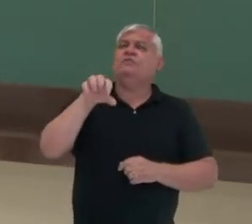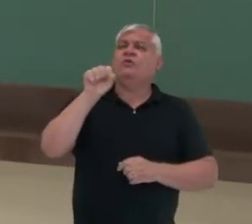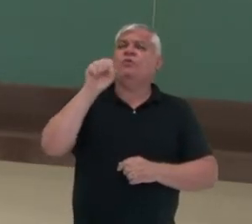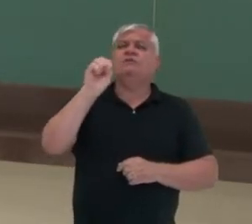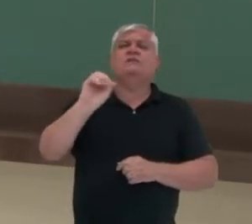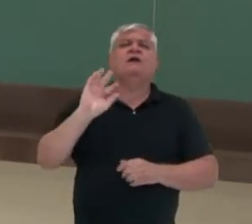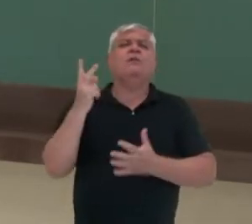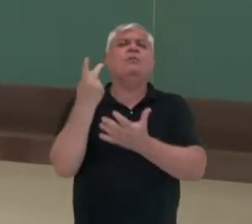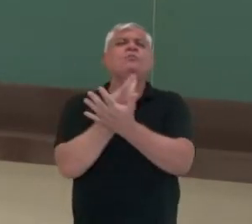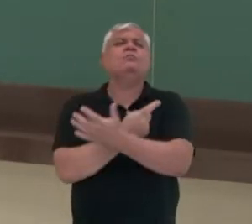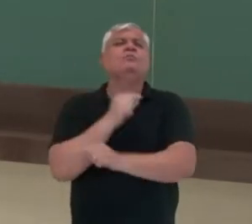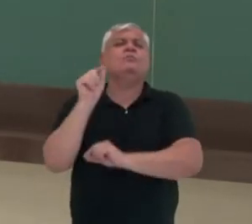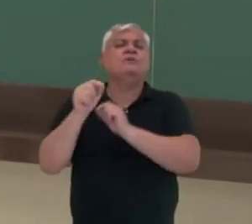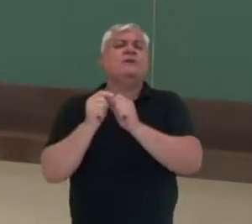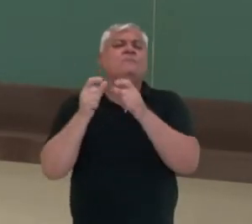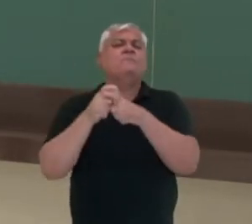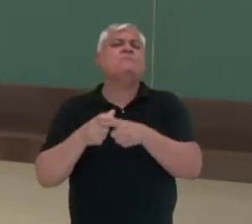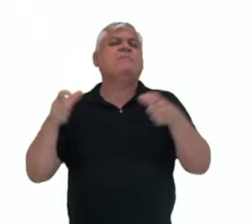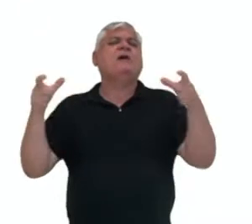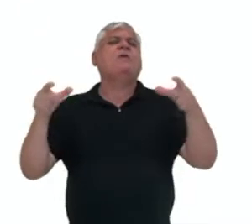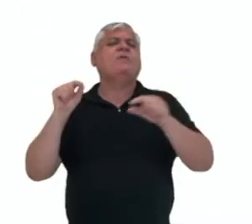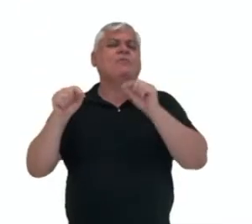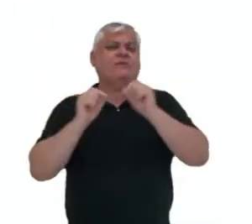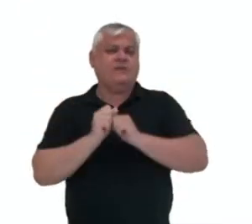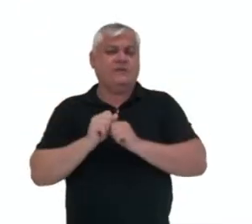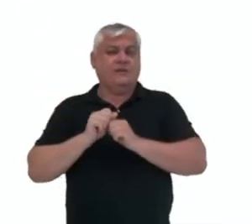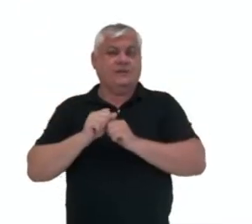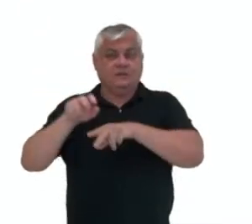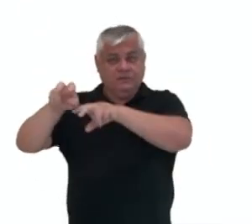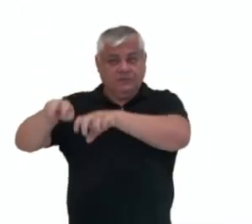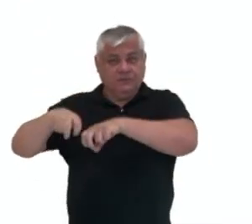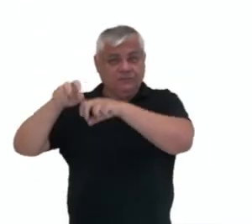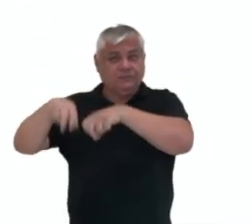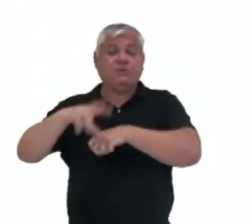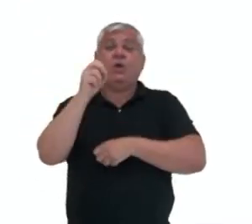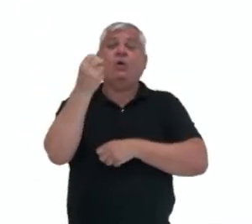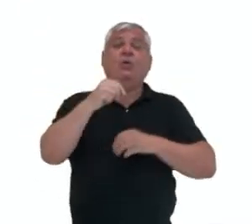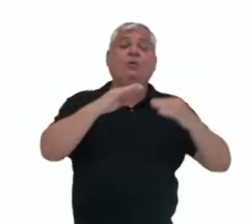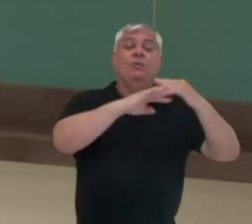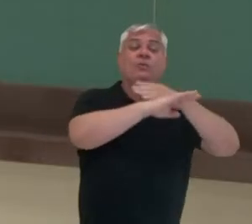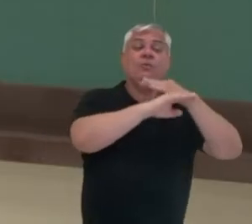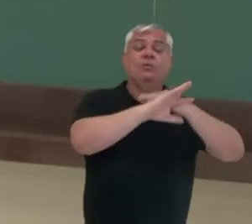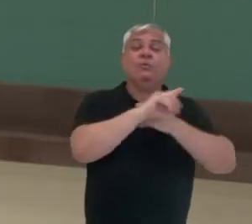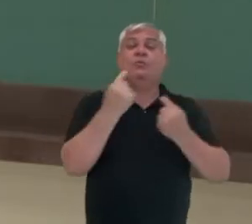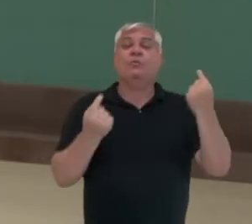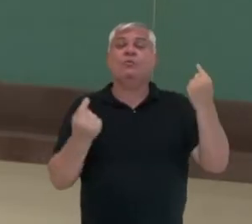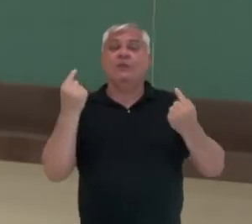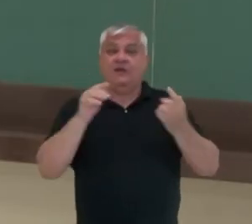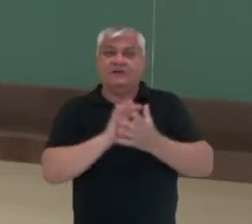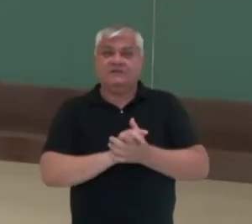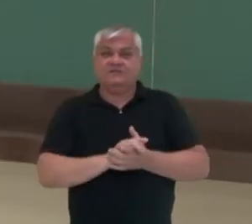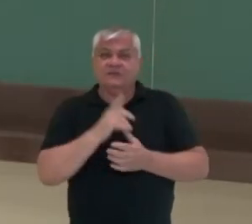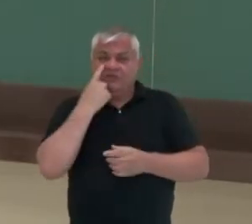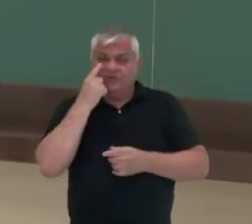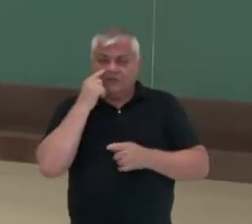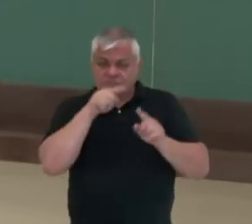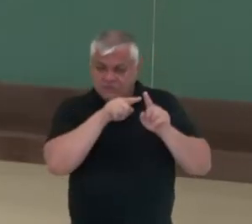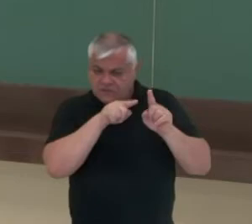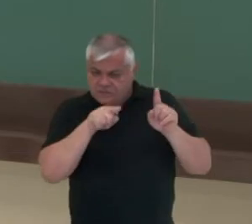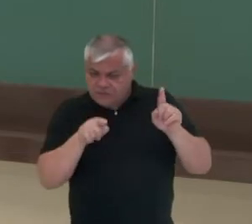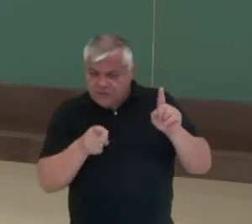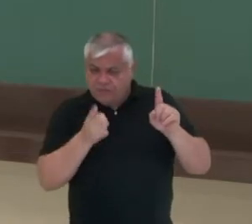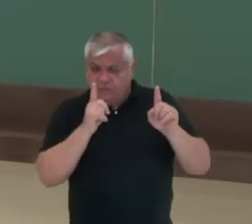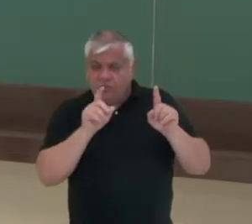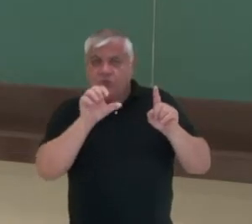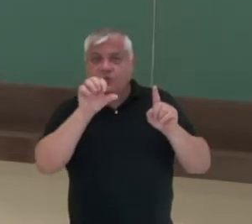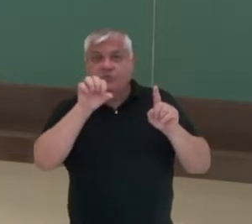que aconteceu, né? O que, que era maior no Brasil, né? A população urbana ou rural? Então, o que, que a gente tem que olhar lá, ó? Em 1980, quem